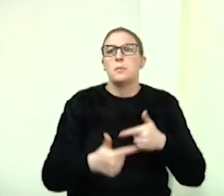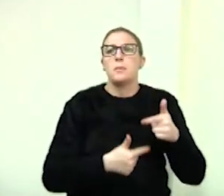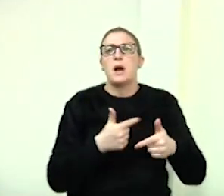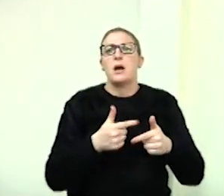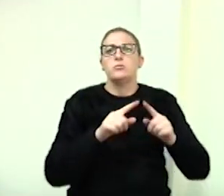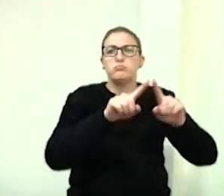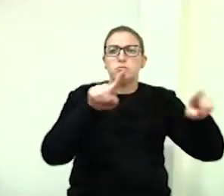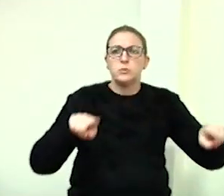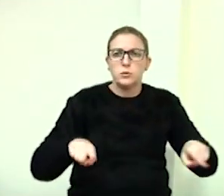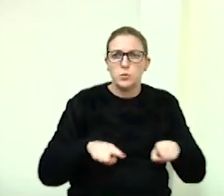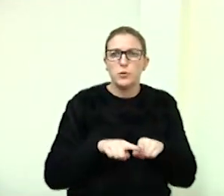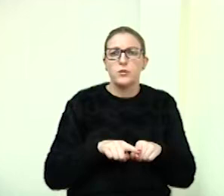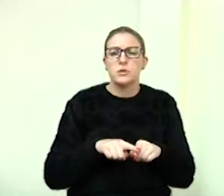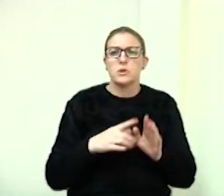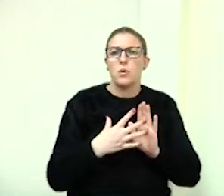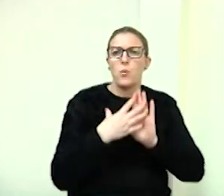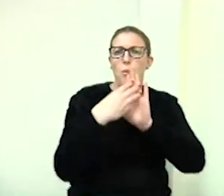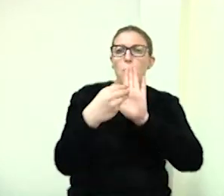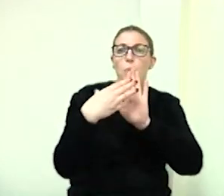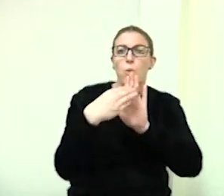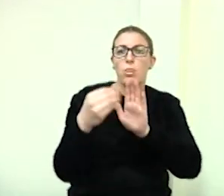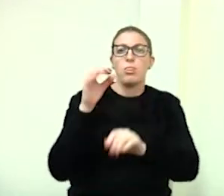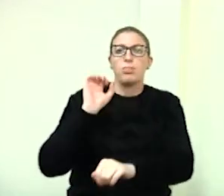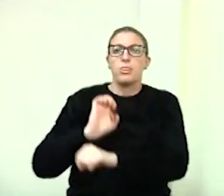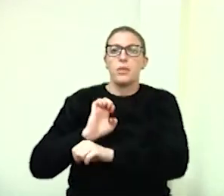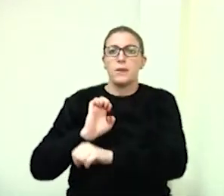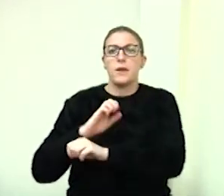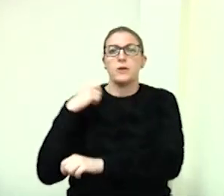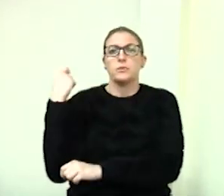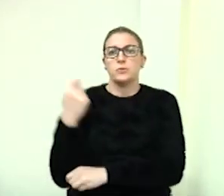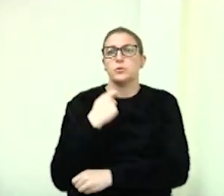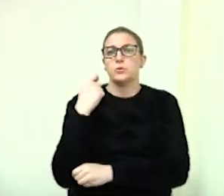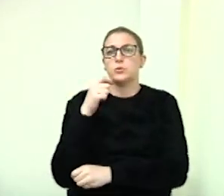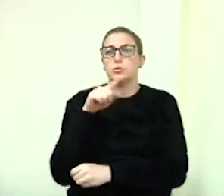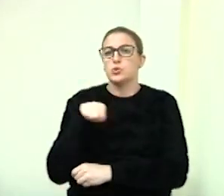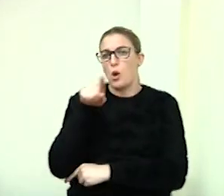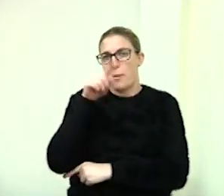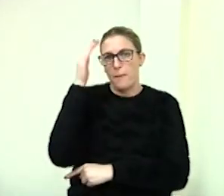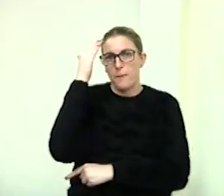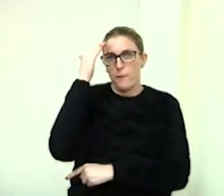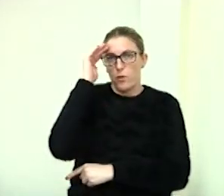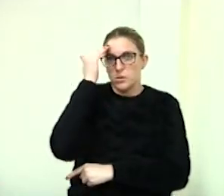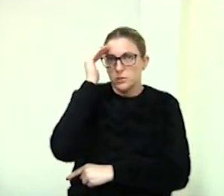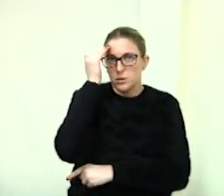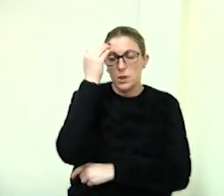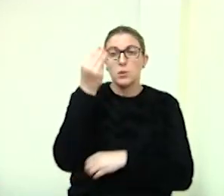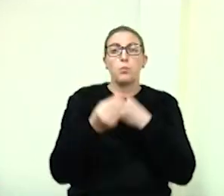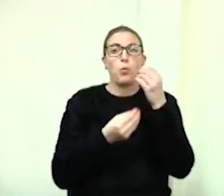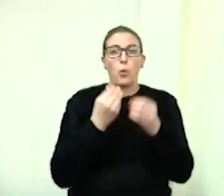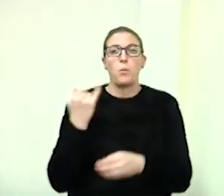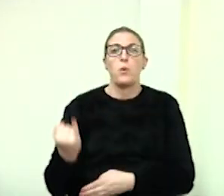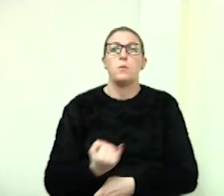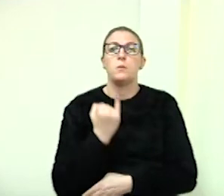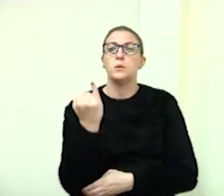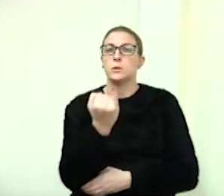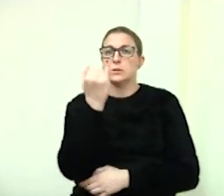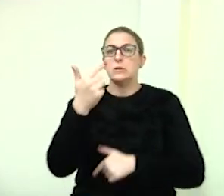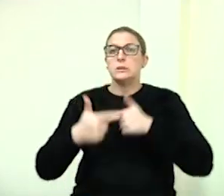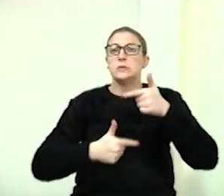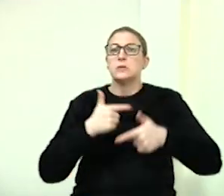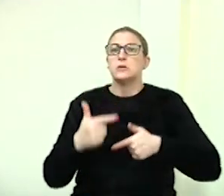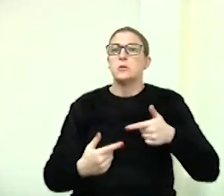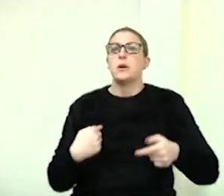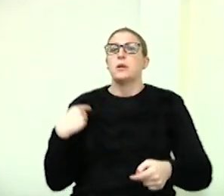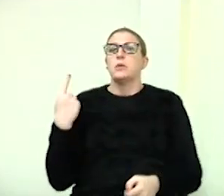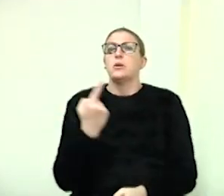modelo para o estado do Rio Grande do Sul, para vocês terem uma ideia do quanto é significativo e importante este trabalho. Então, nós estamos falando aqui de